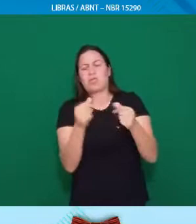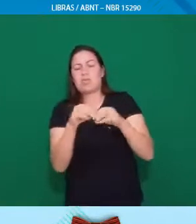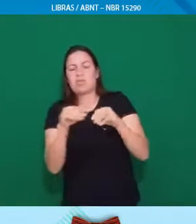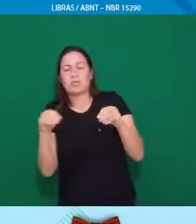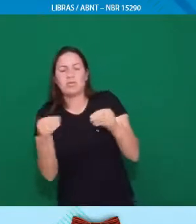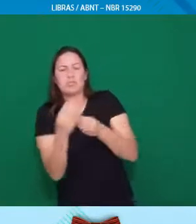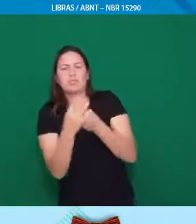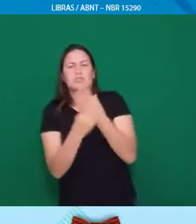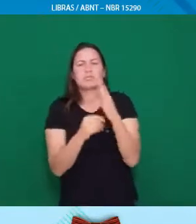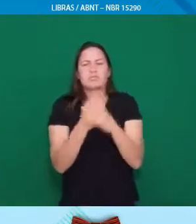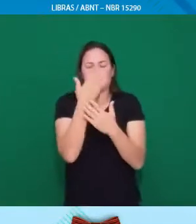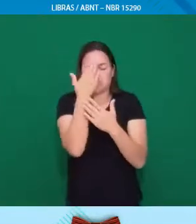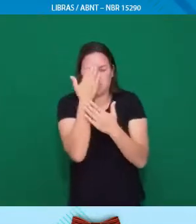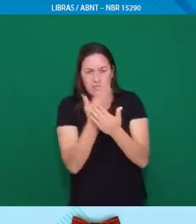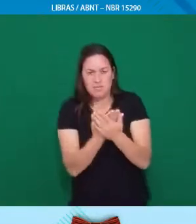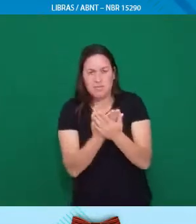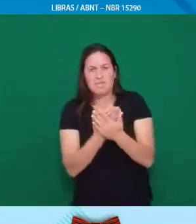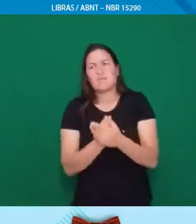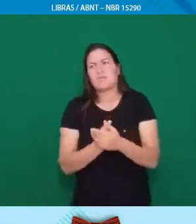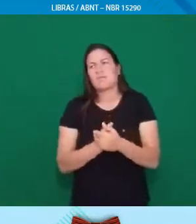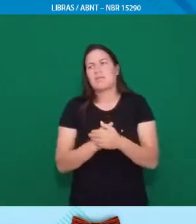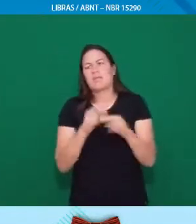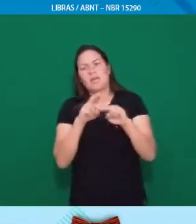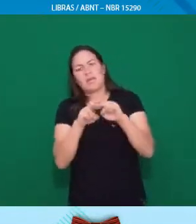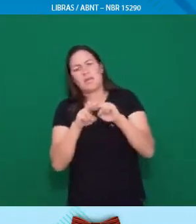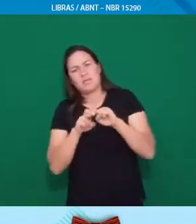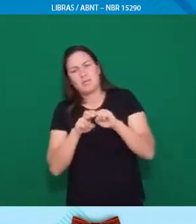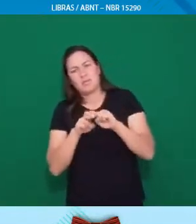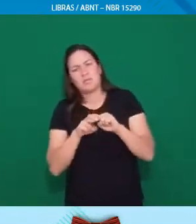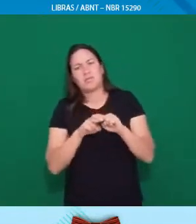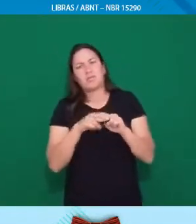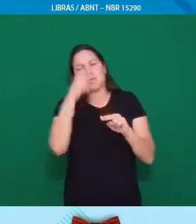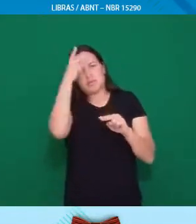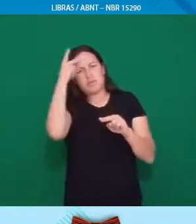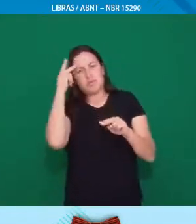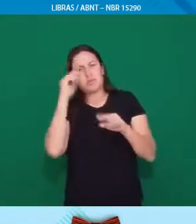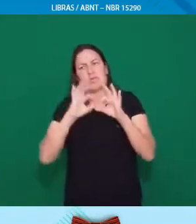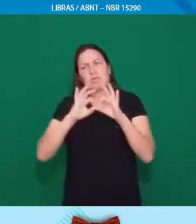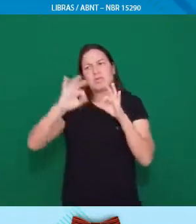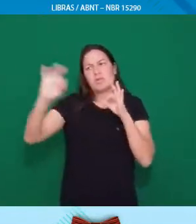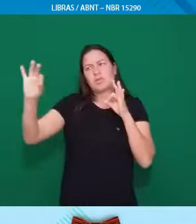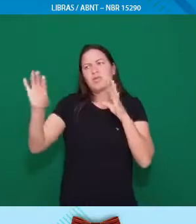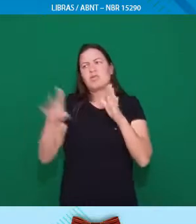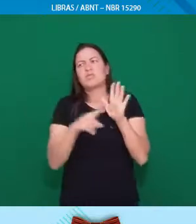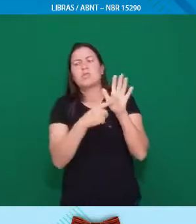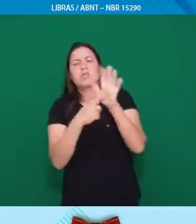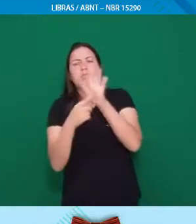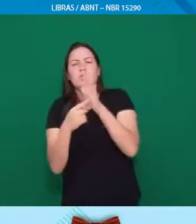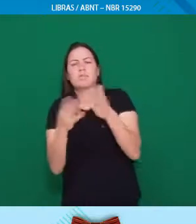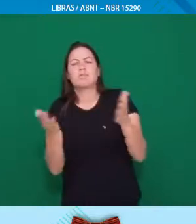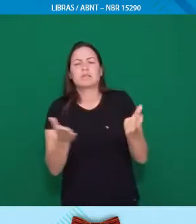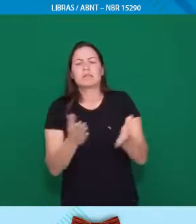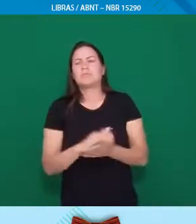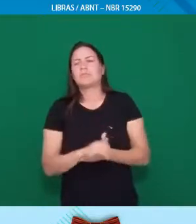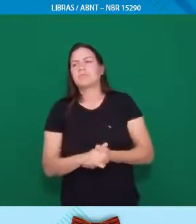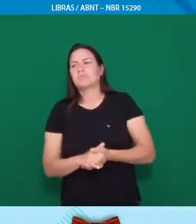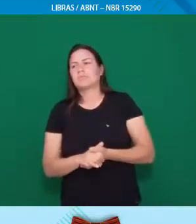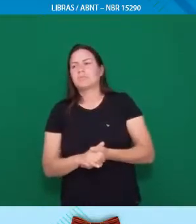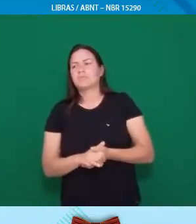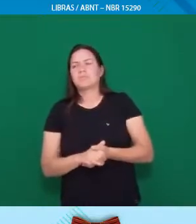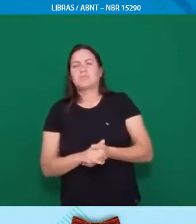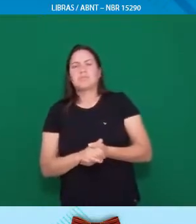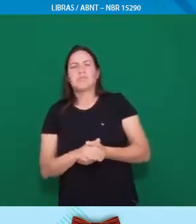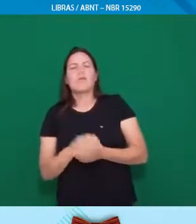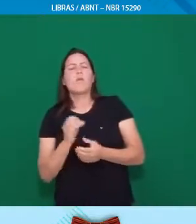de nossos produtos acreditar naquilo é por isso que a gente vai buscar Todo esse pessoal e fora também para trazer para cá bom